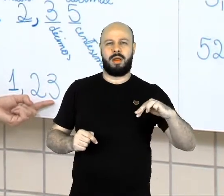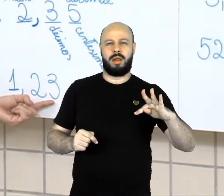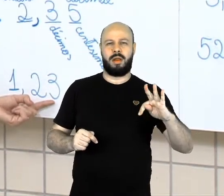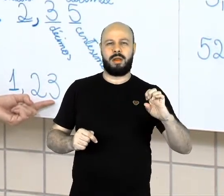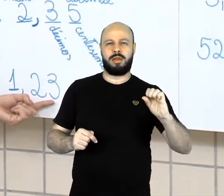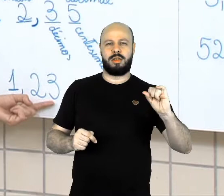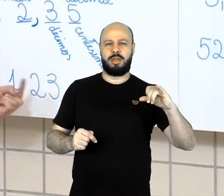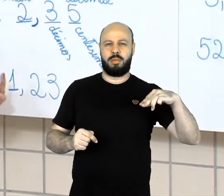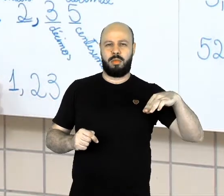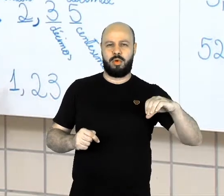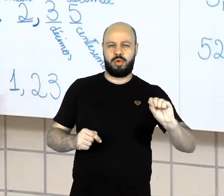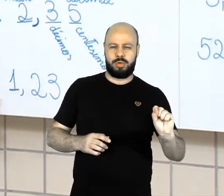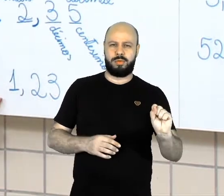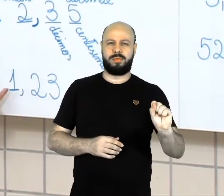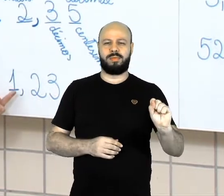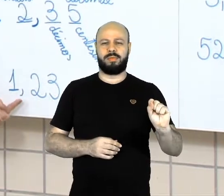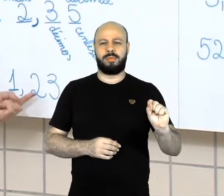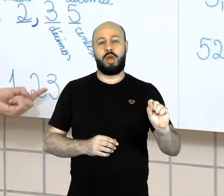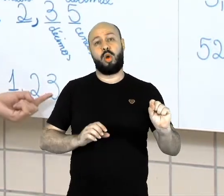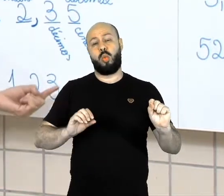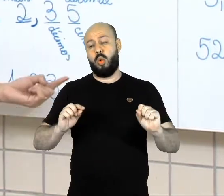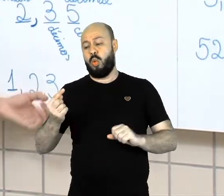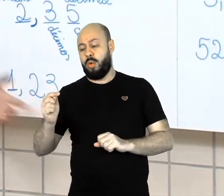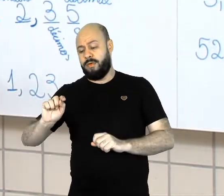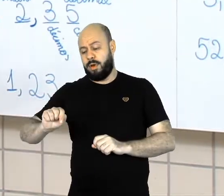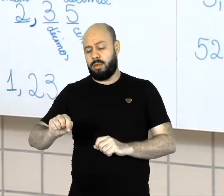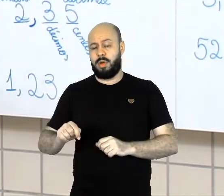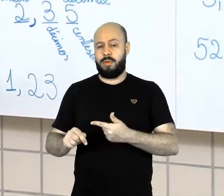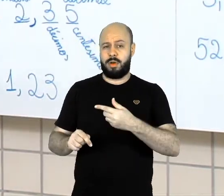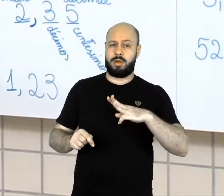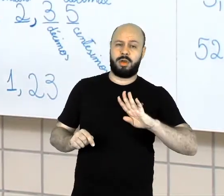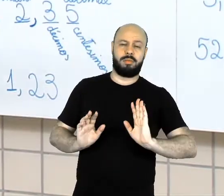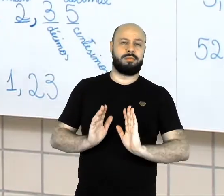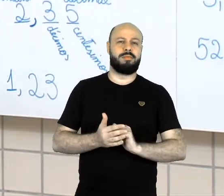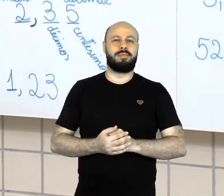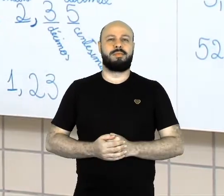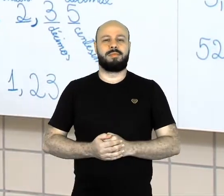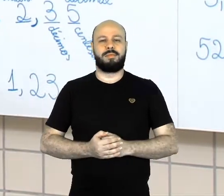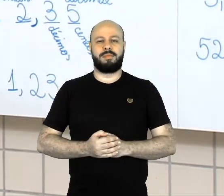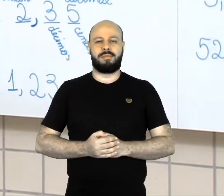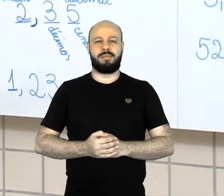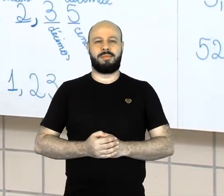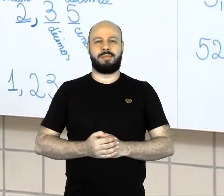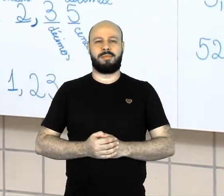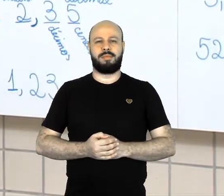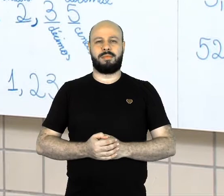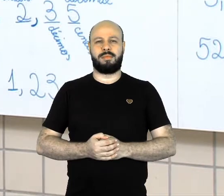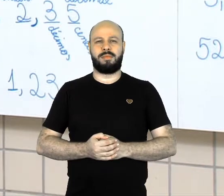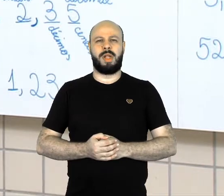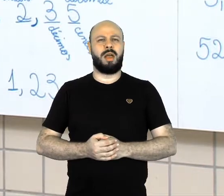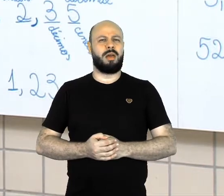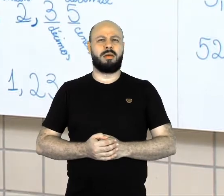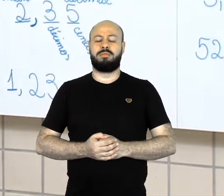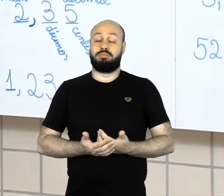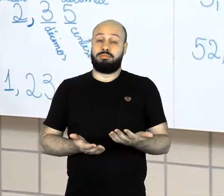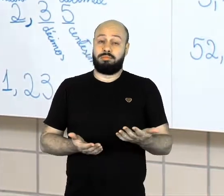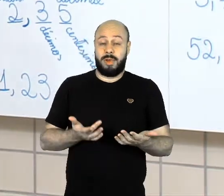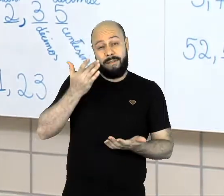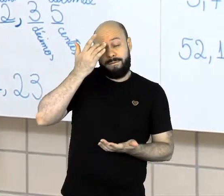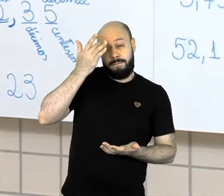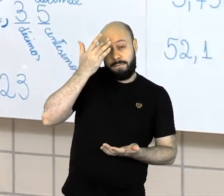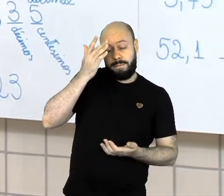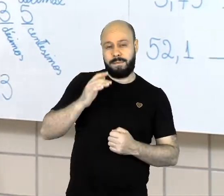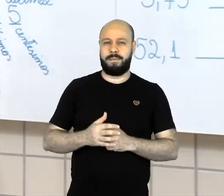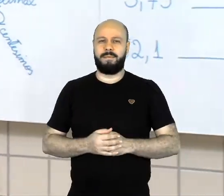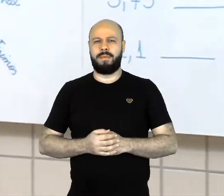23 centésimos, ou 1,23, 1,23. Viu que não é difícil? Você vai